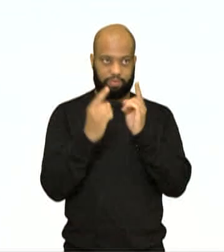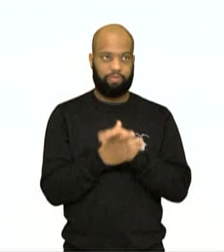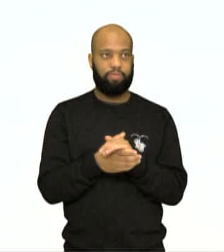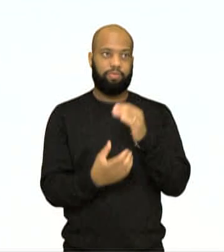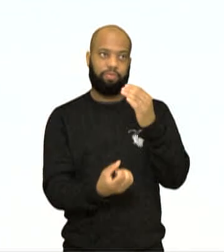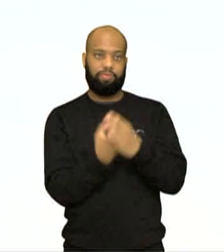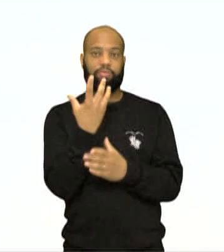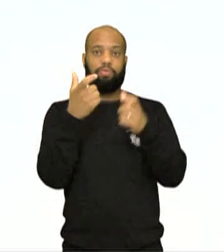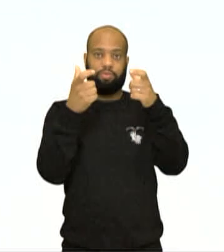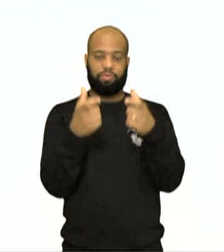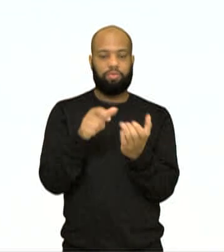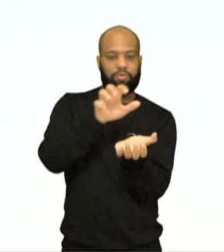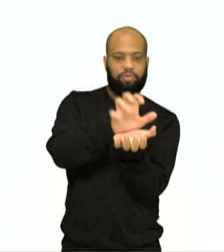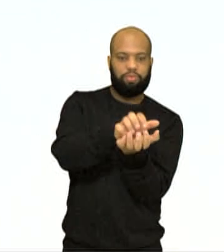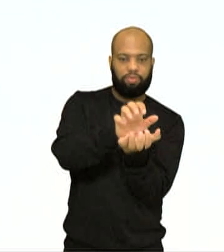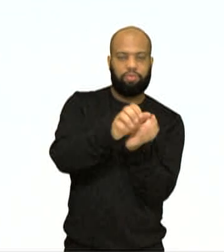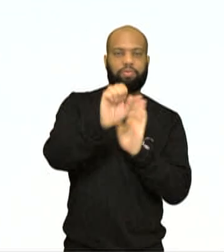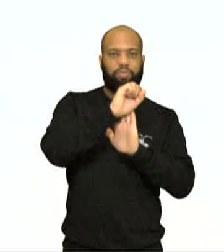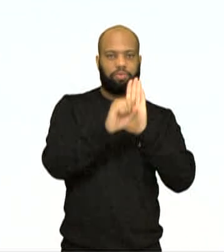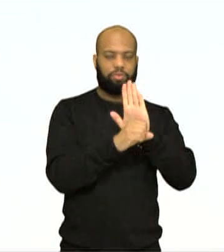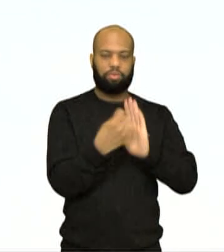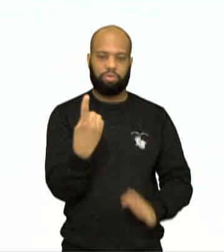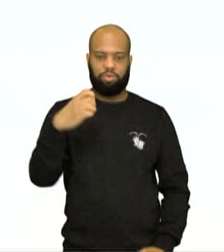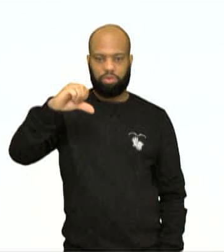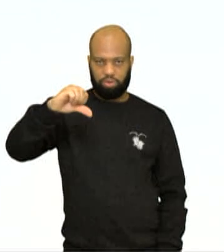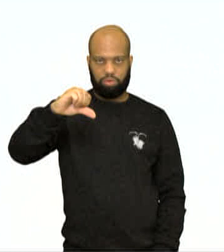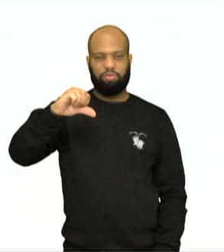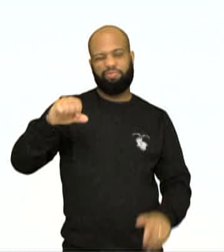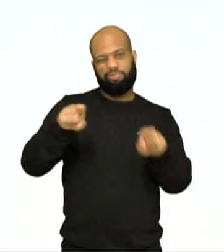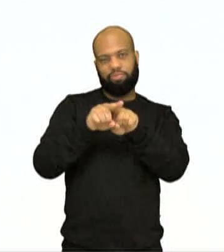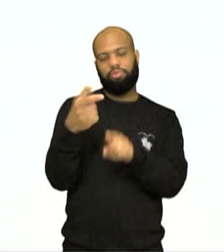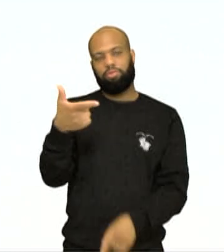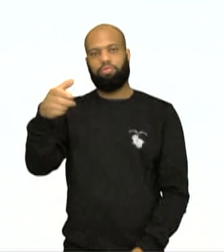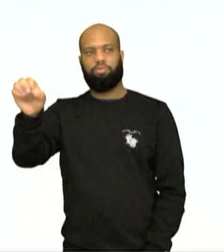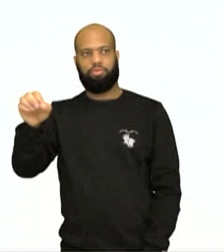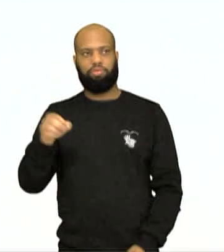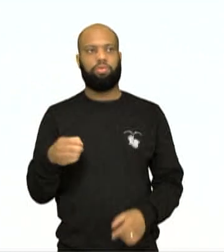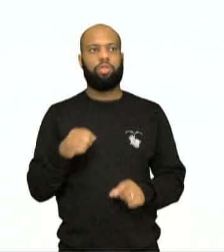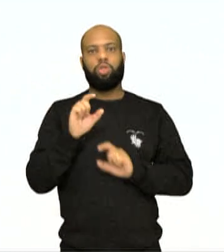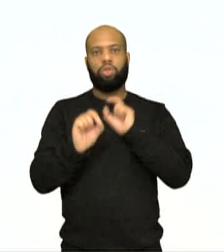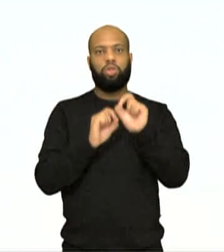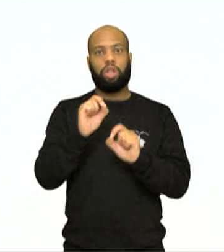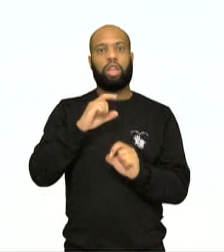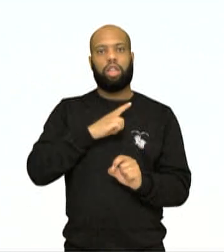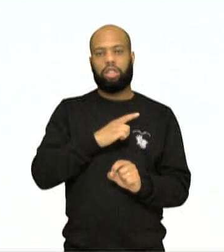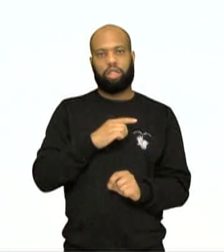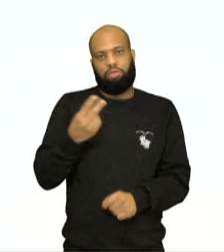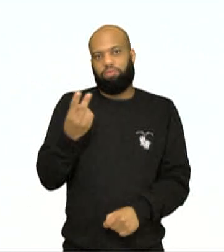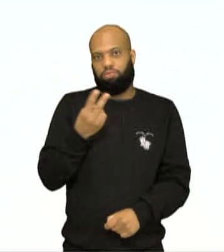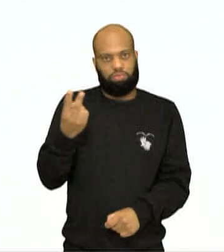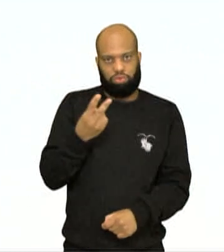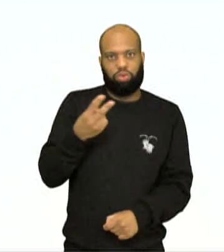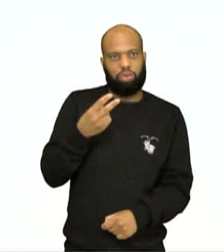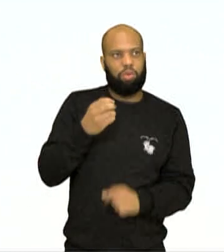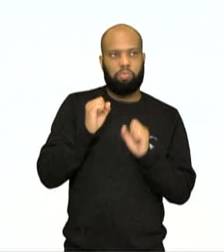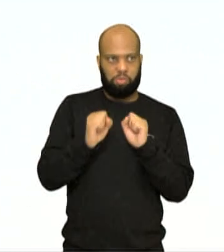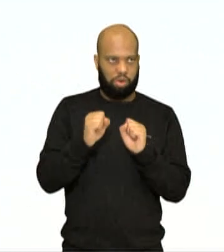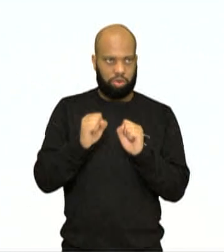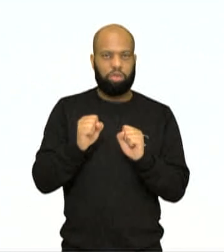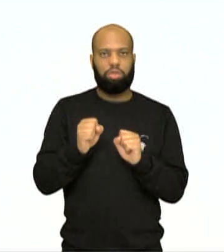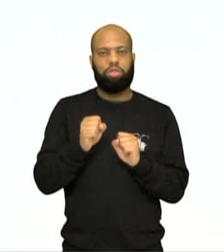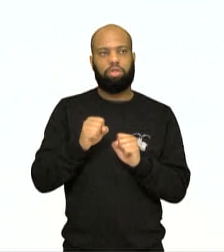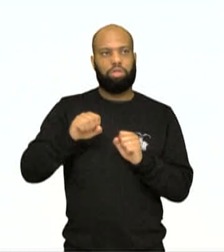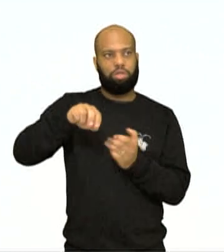Surgiu em Pernambuco entre os séculos 19 e 20. Baseia-se na função de gêneros como a marcha, o machixe e a